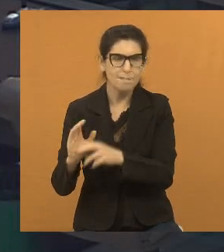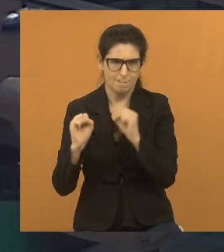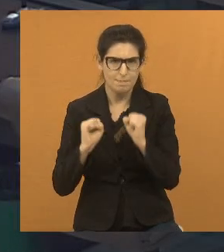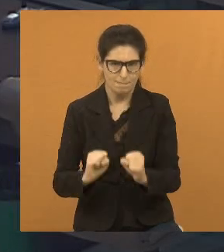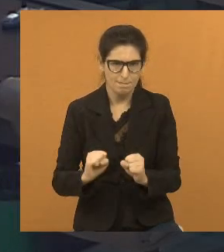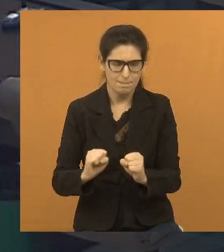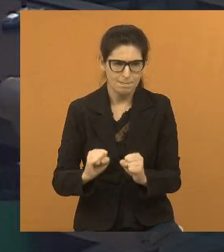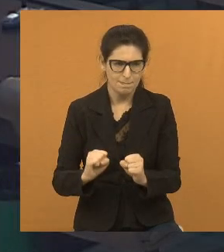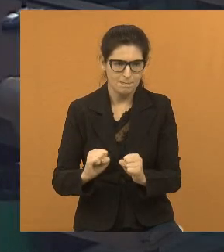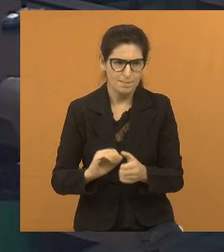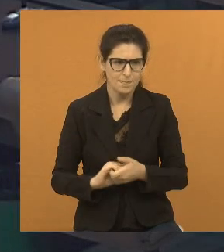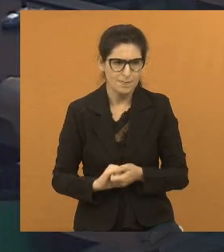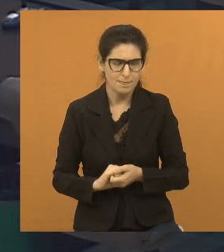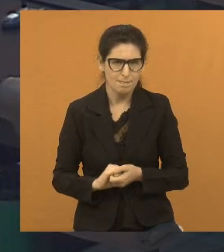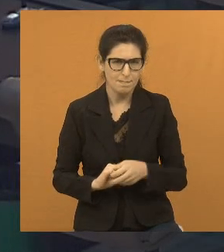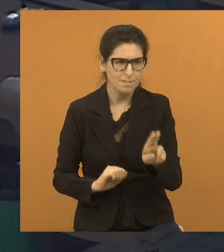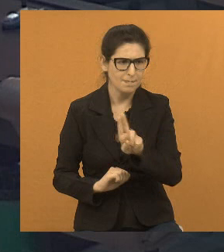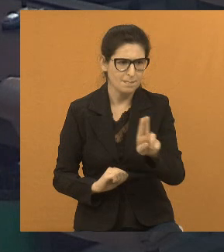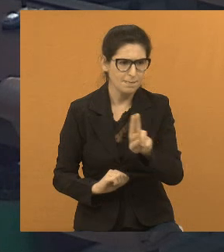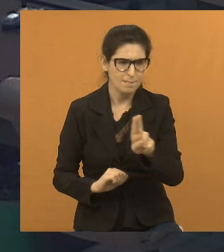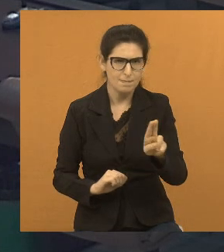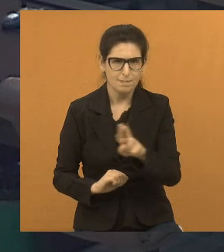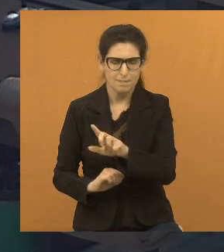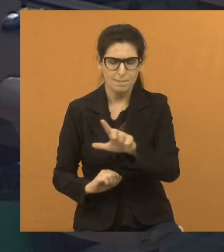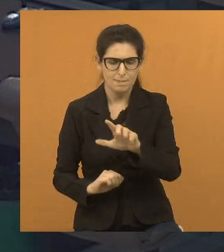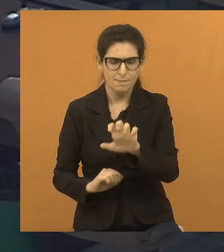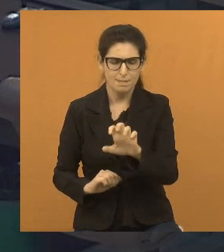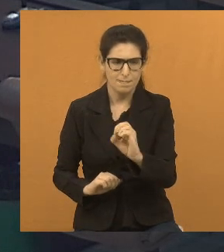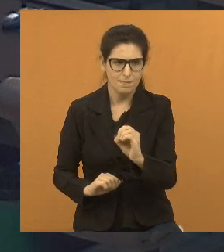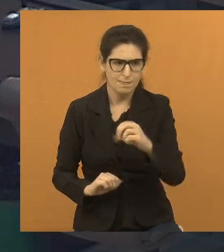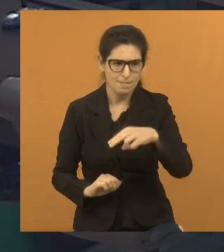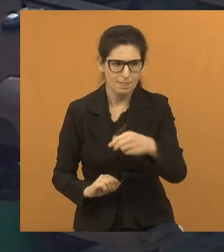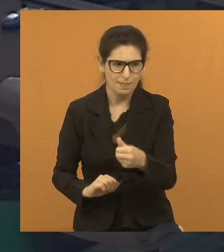Como que é o nome dele? Desculpa. Leonardo.